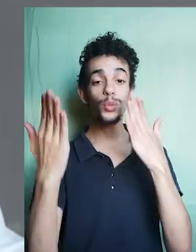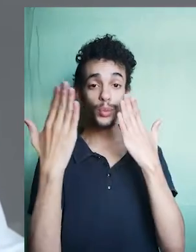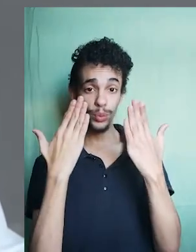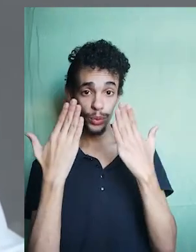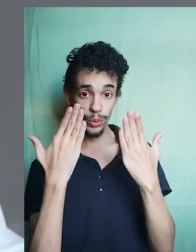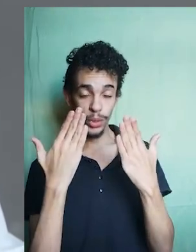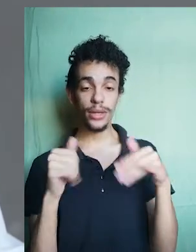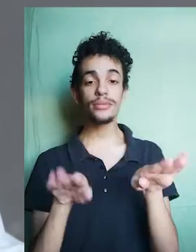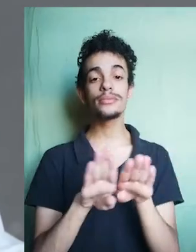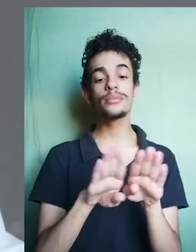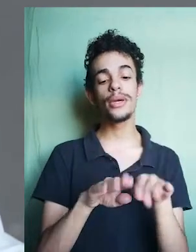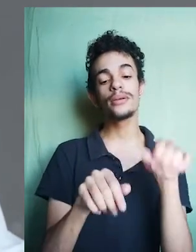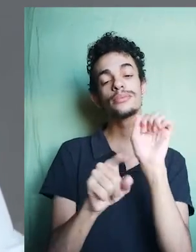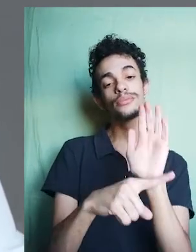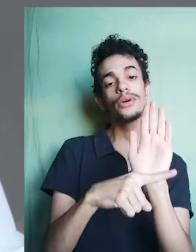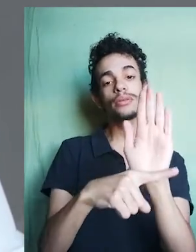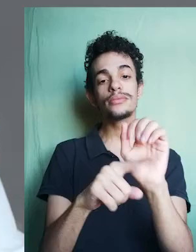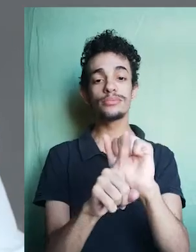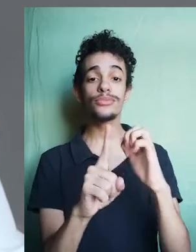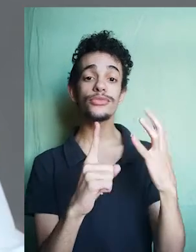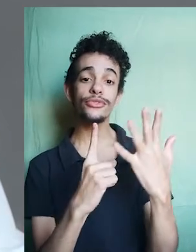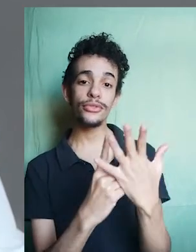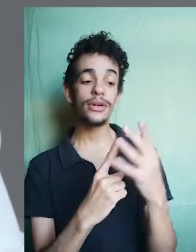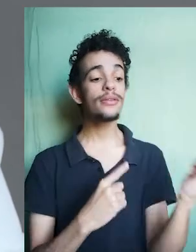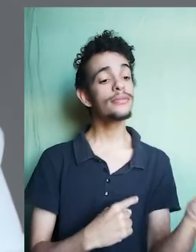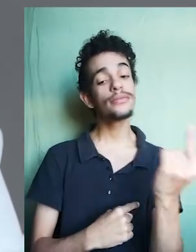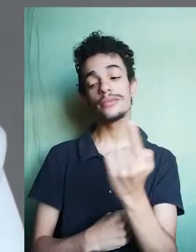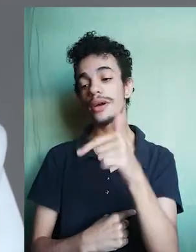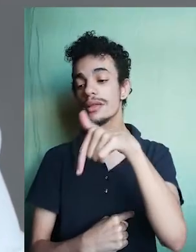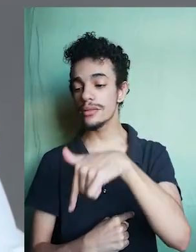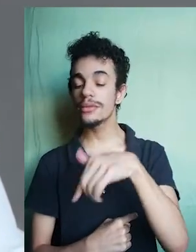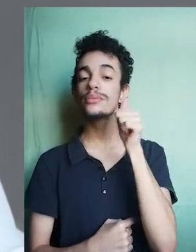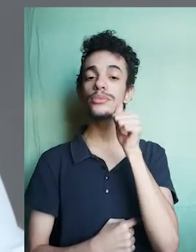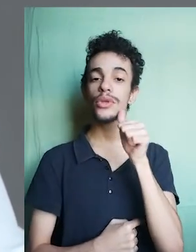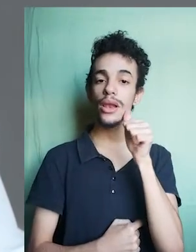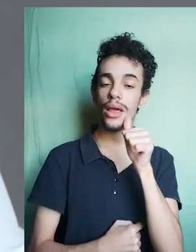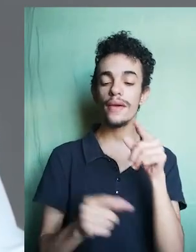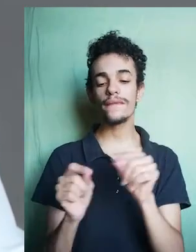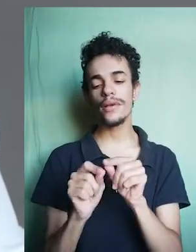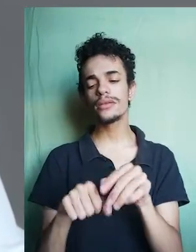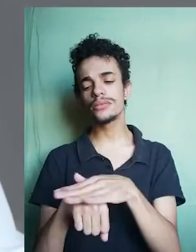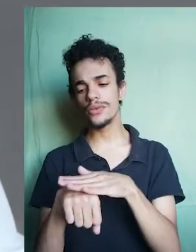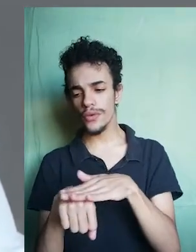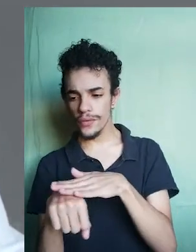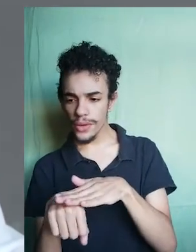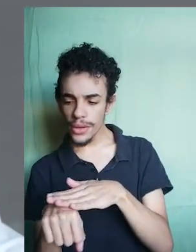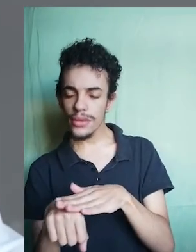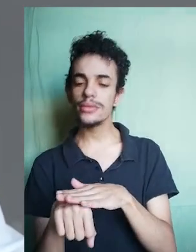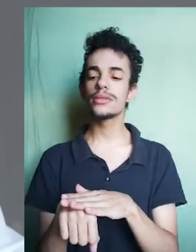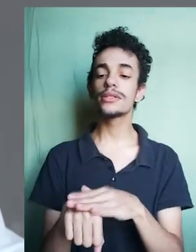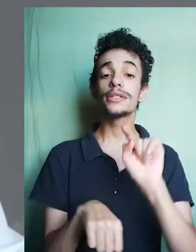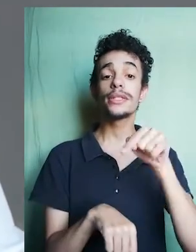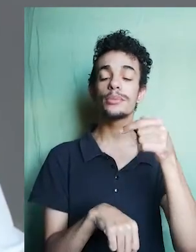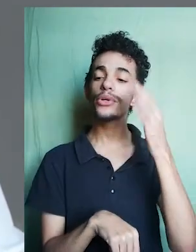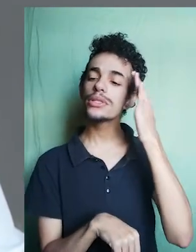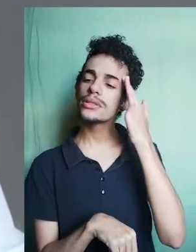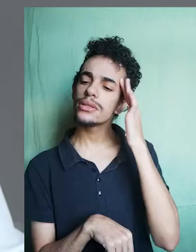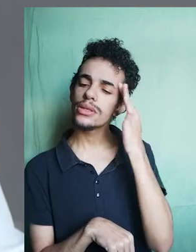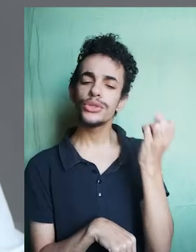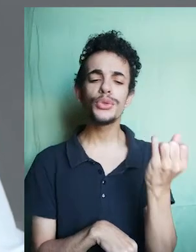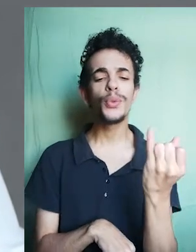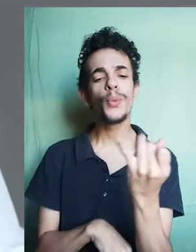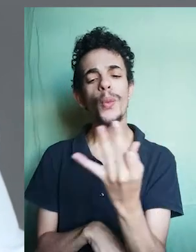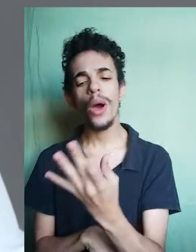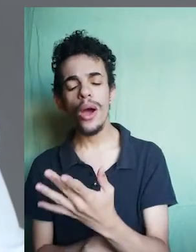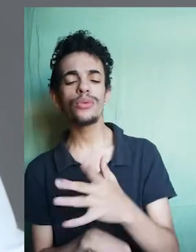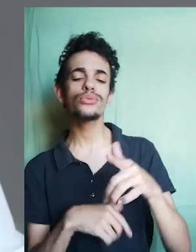e uma assistente social que vai até essa mulher vítima de violência, faz o primeiro acolhimento, essa escuta sensível, né, que a gente tem